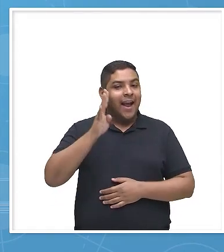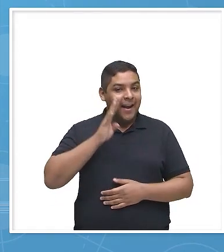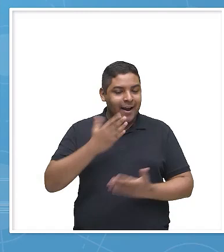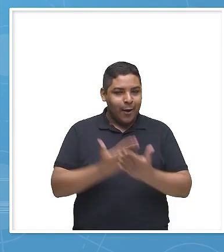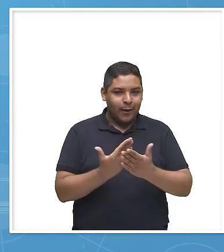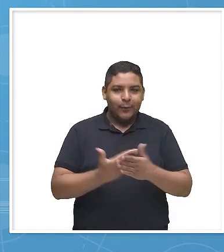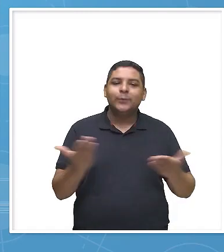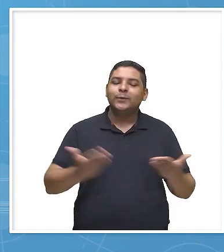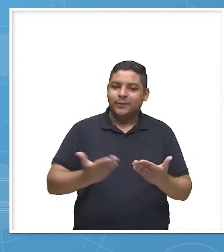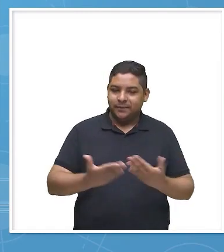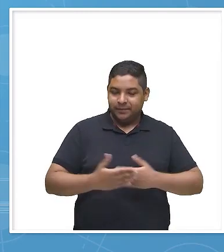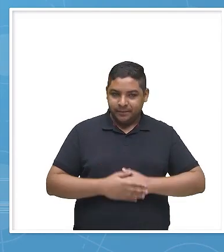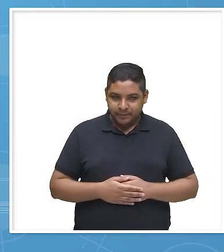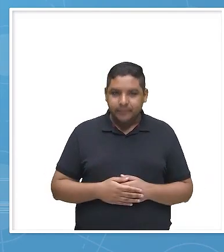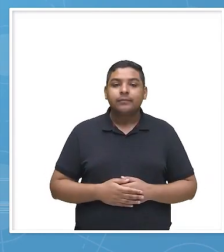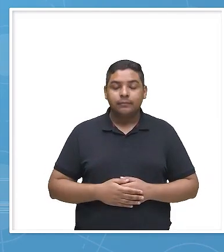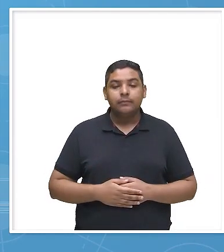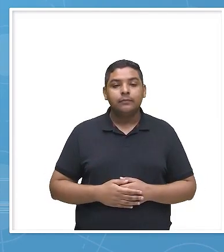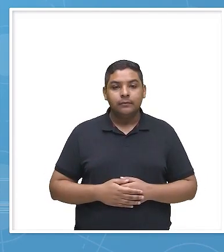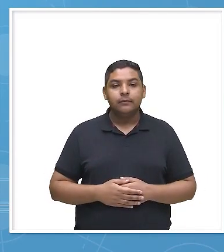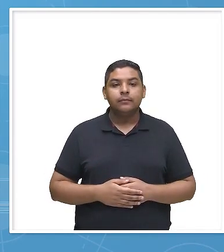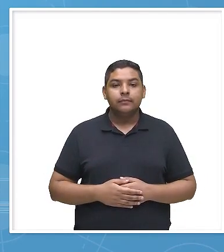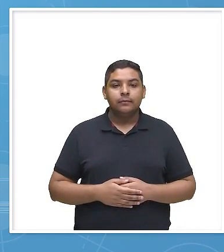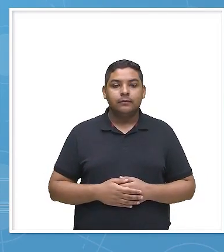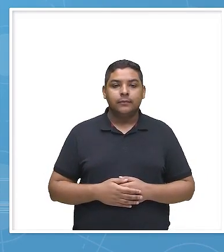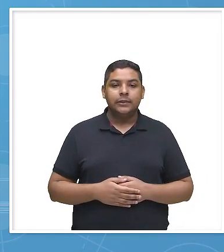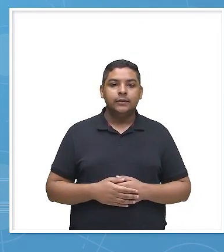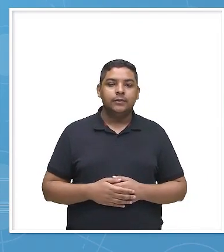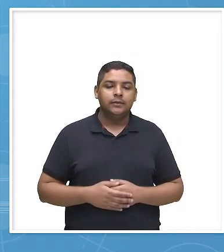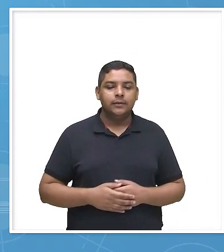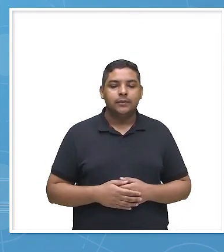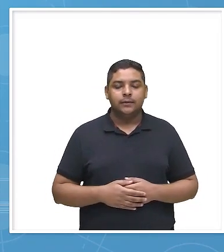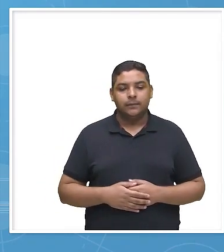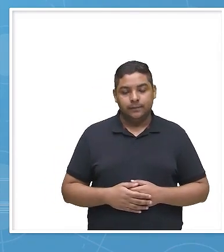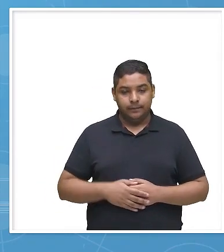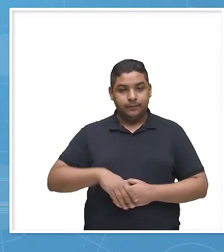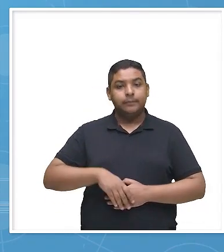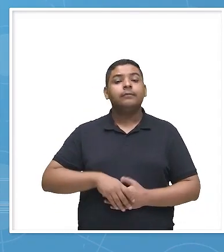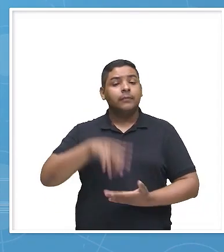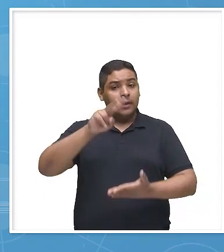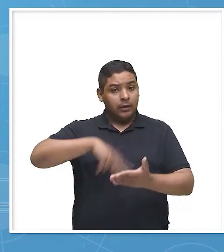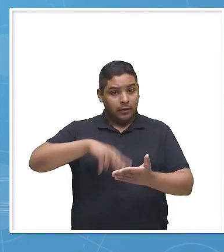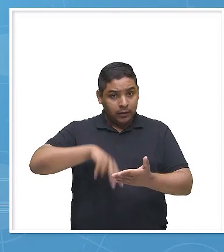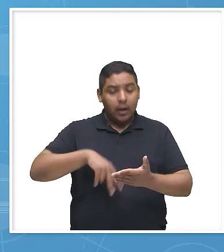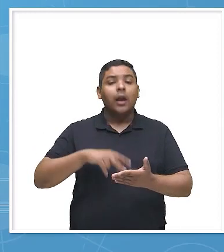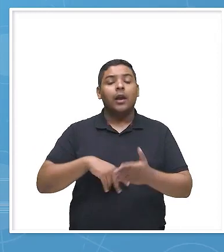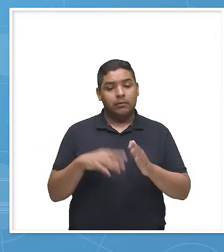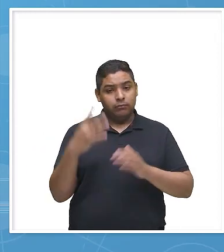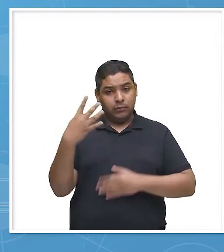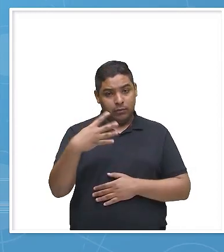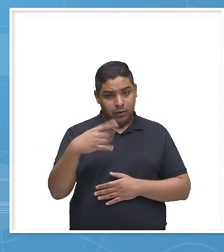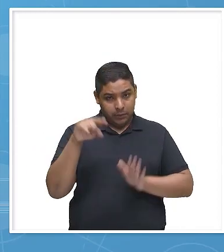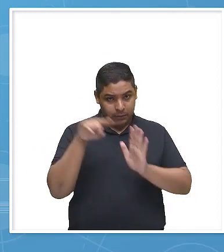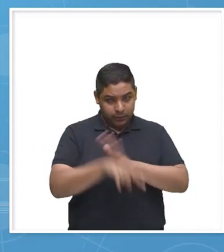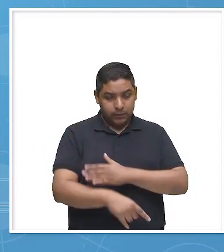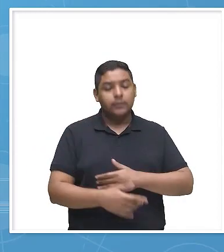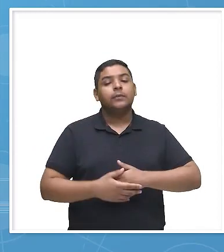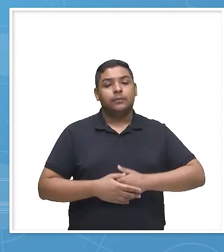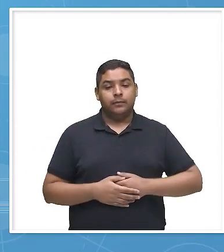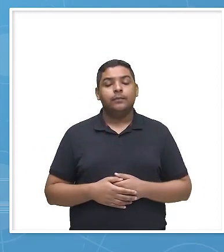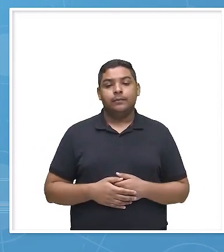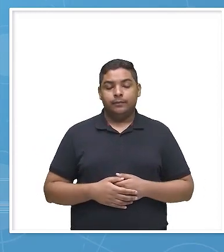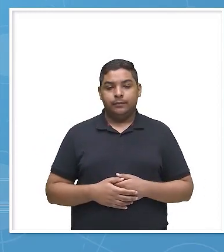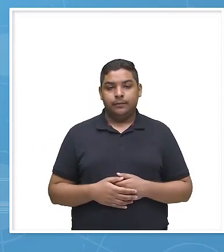responderam, mas primeiro a gente vai dar uma olhada, reler a quarta questão, para ver se vocês conseguiram compreender o que o enunciado pede pra